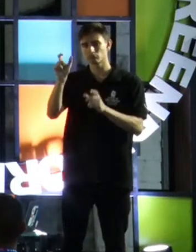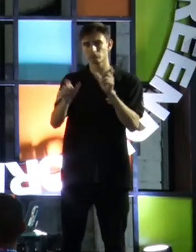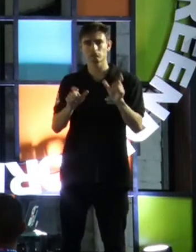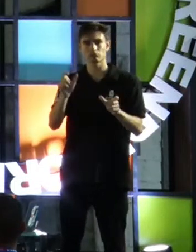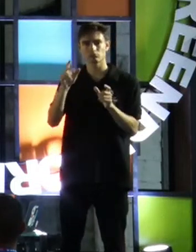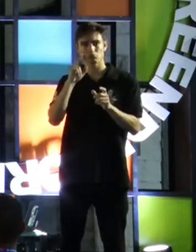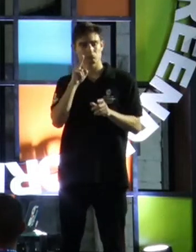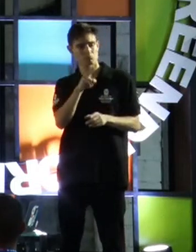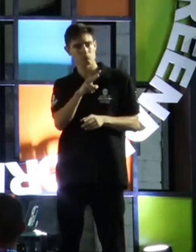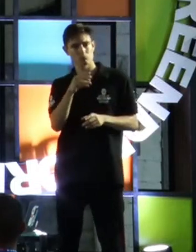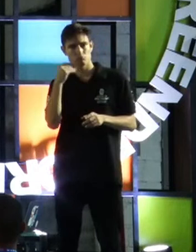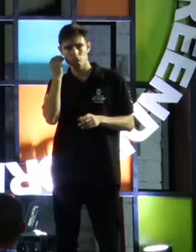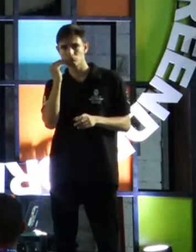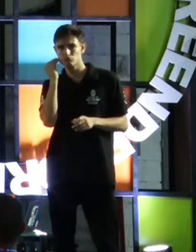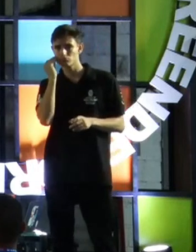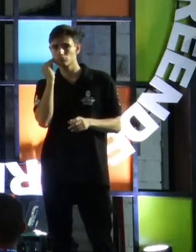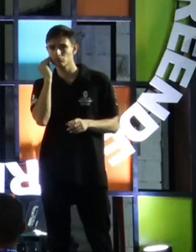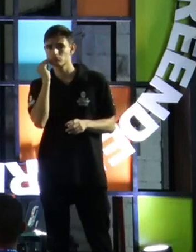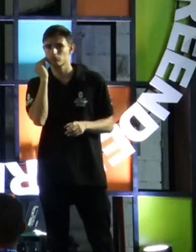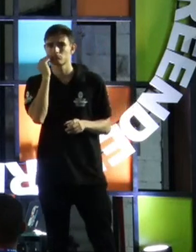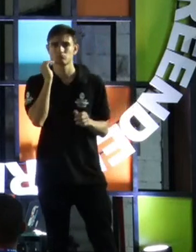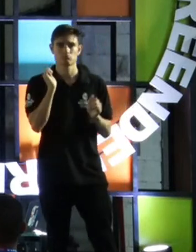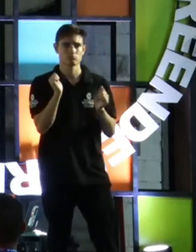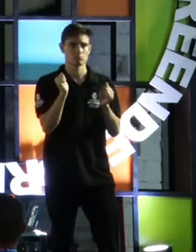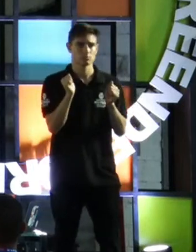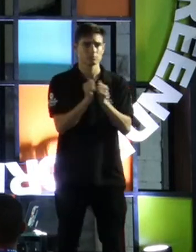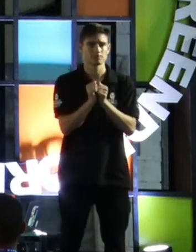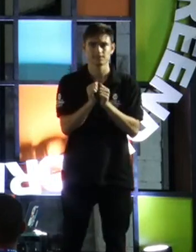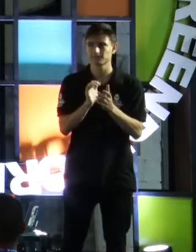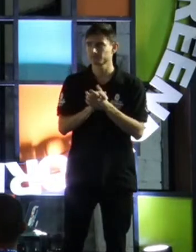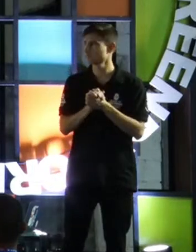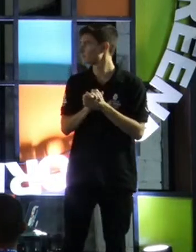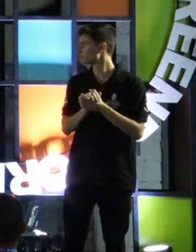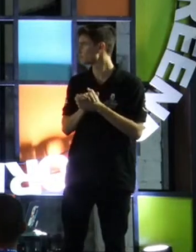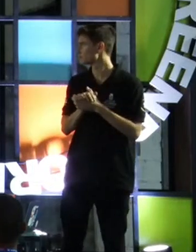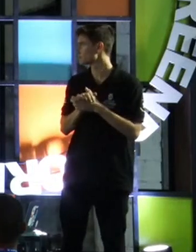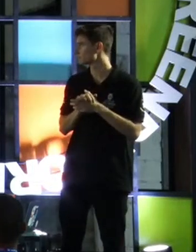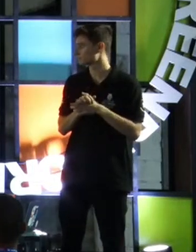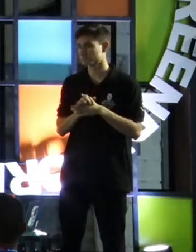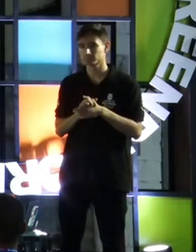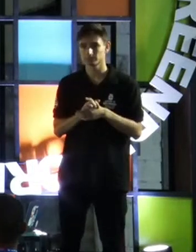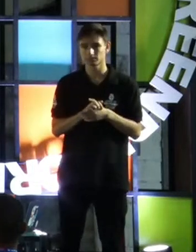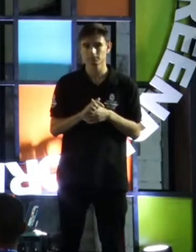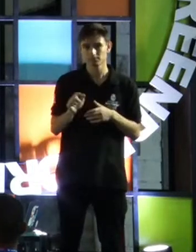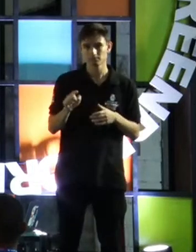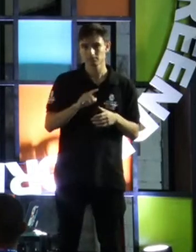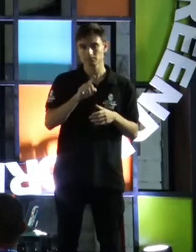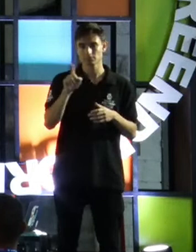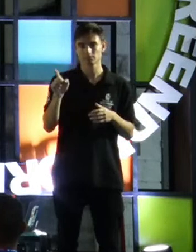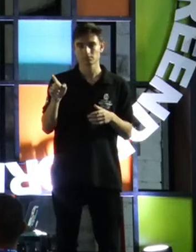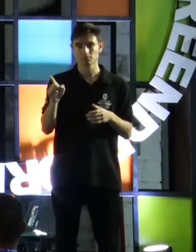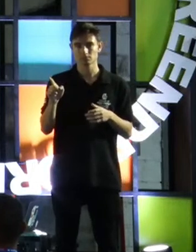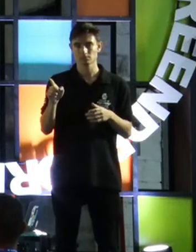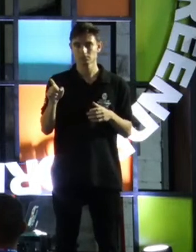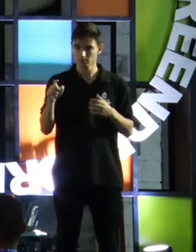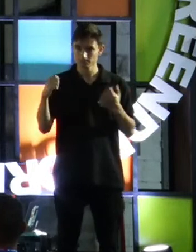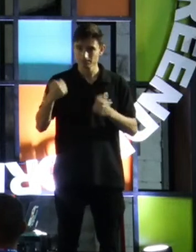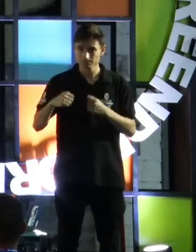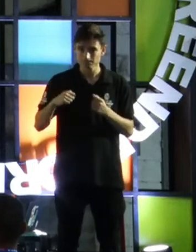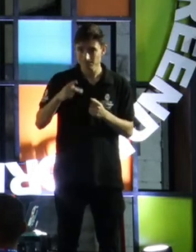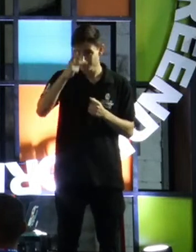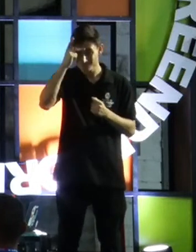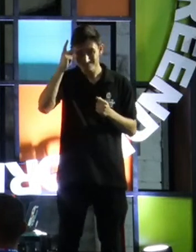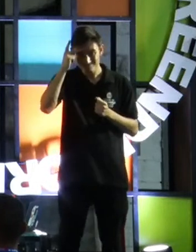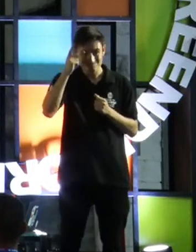essas experiências, vivendo essas experiências junto com a galera. E aí os conteúdos necessários para a